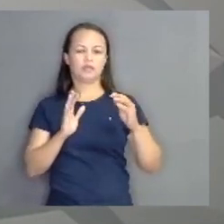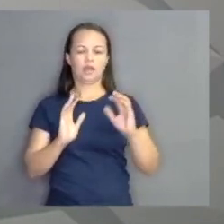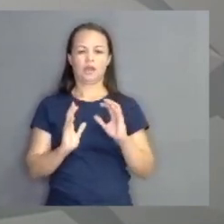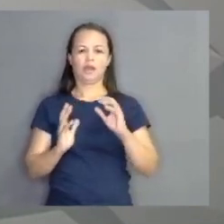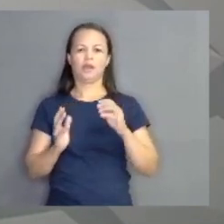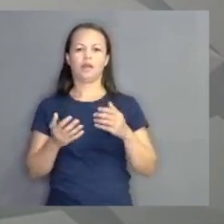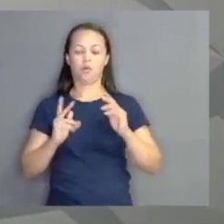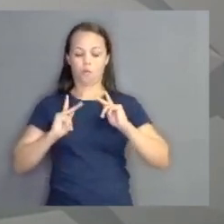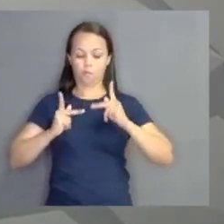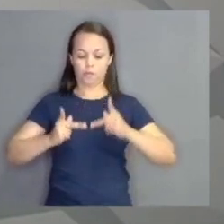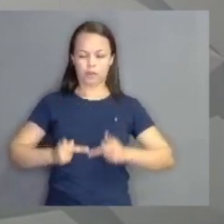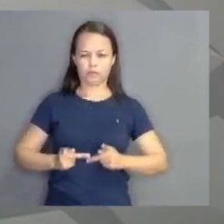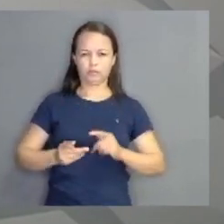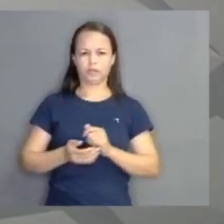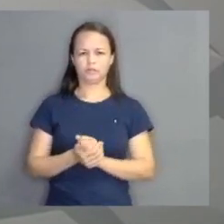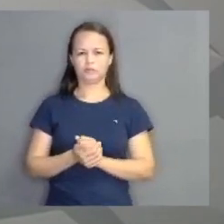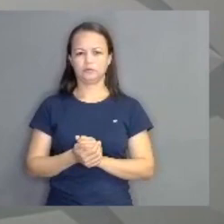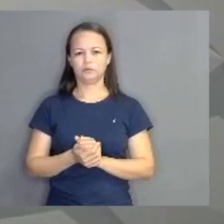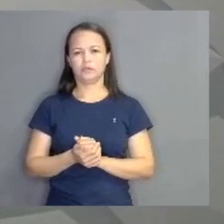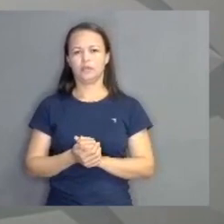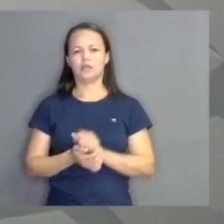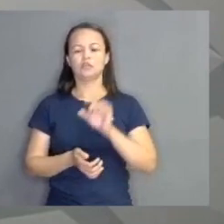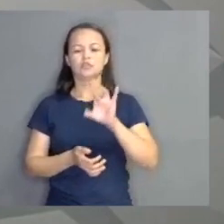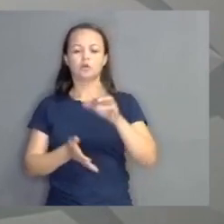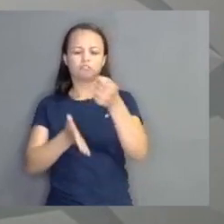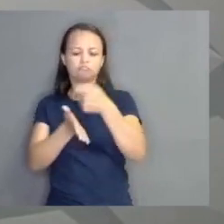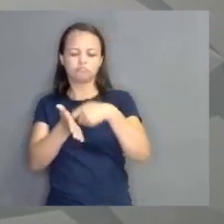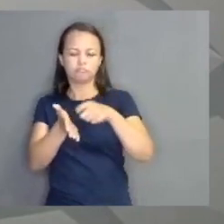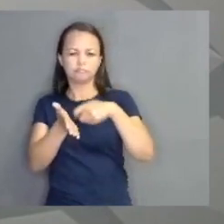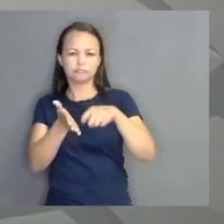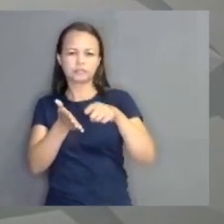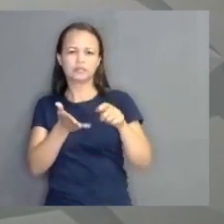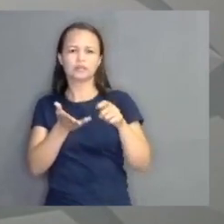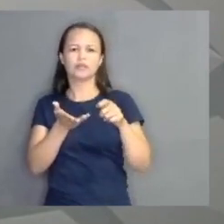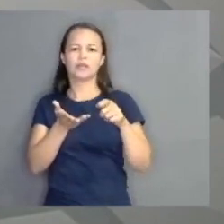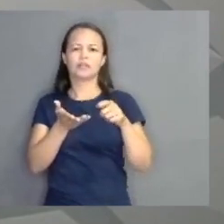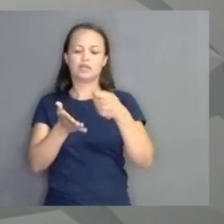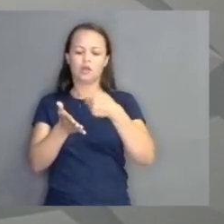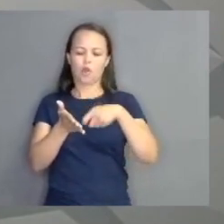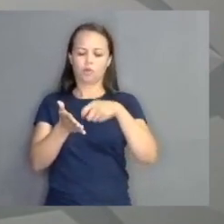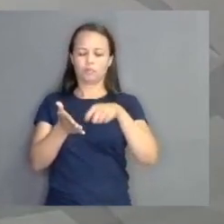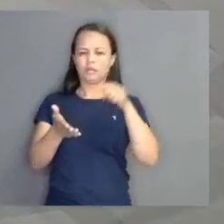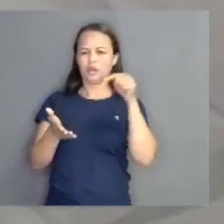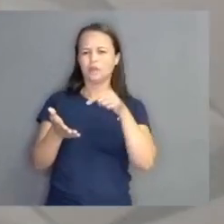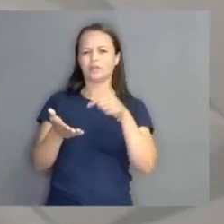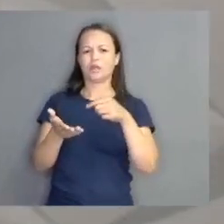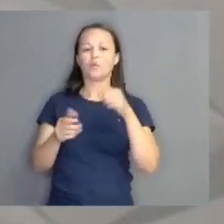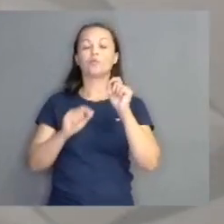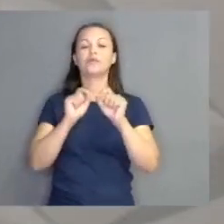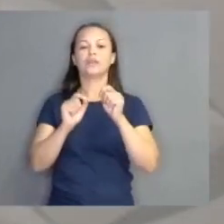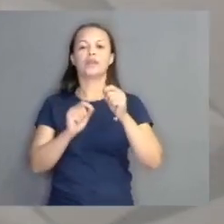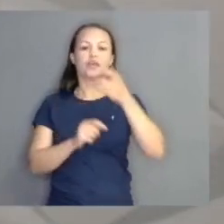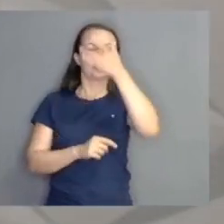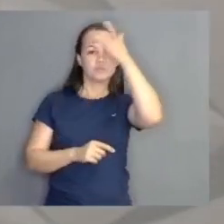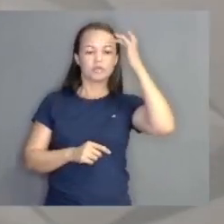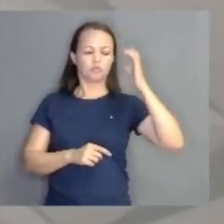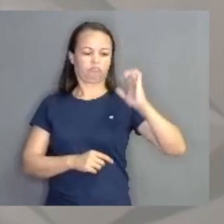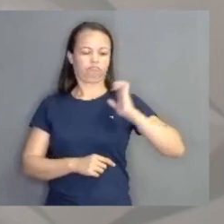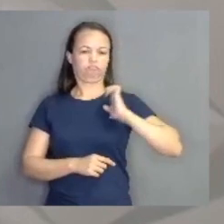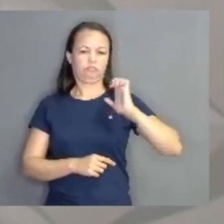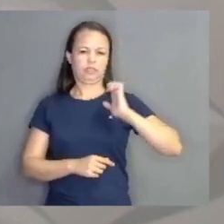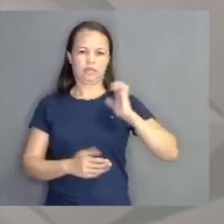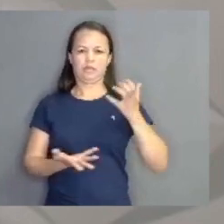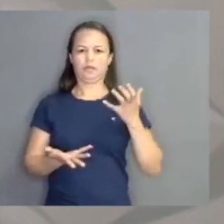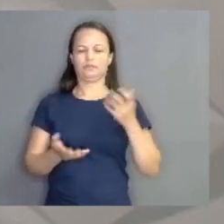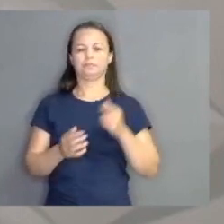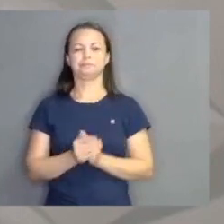só quem tinha o domínio da escrita eram as pessoas mais ricas, as pessoas mais poderosas. O professor